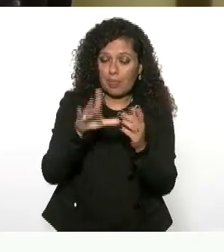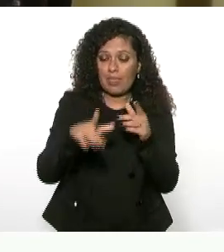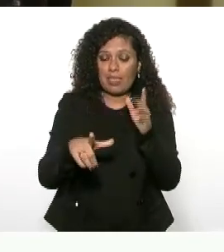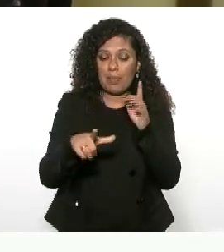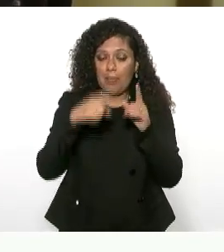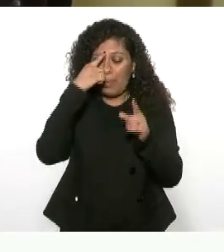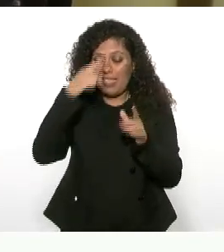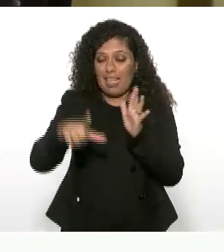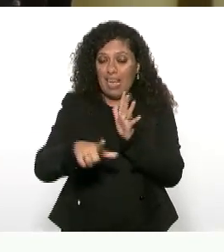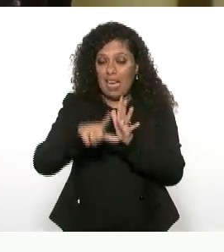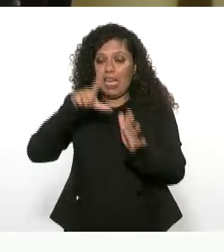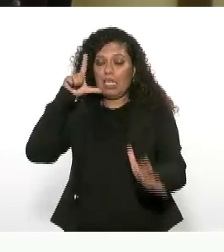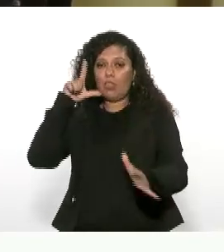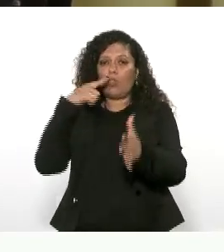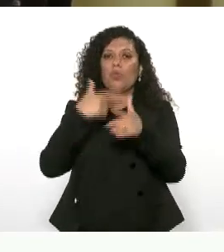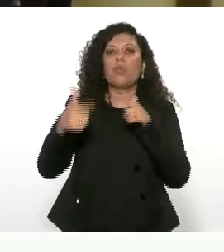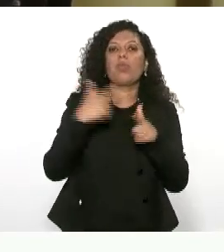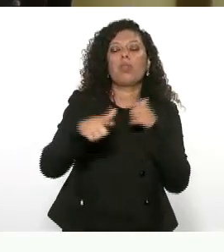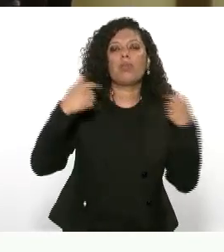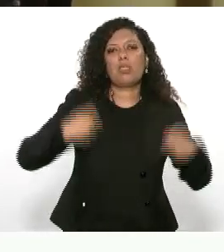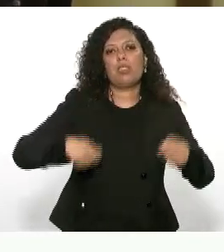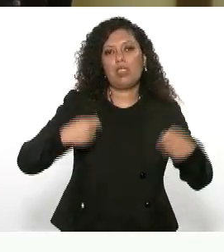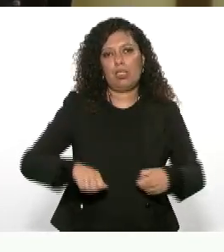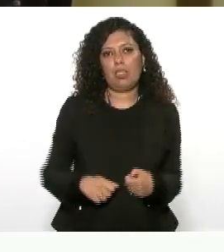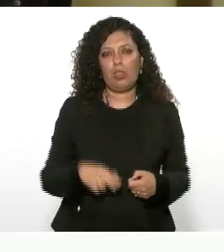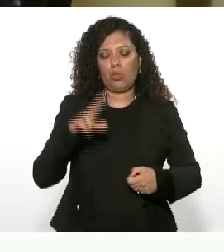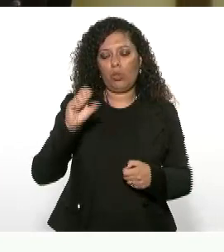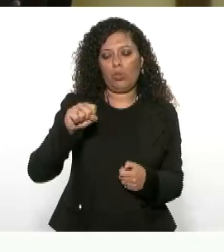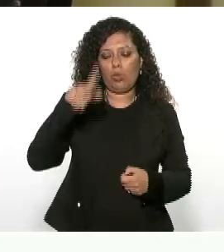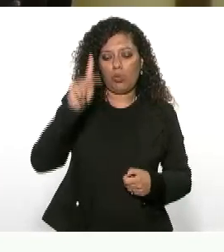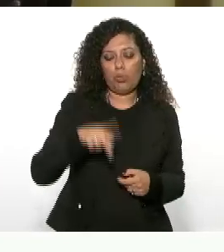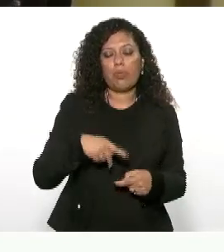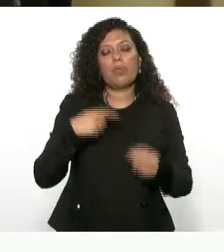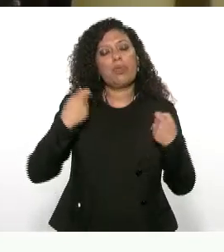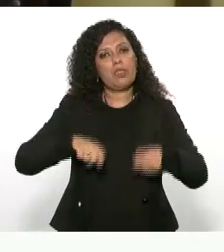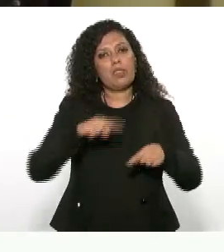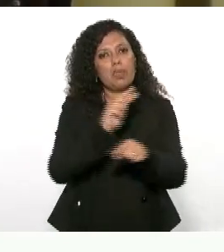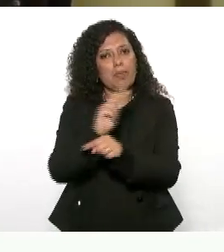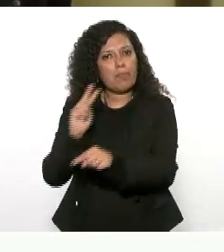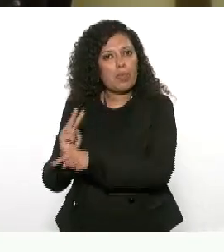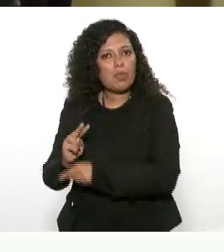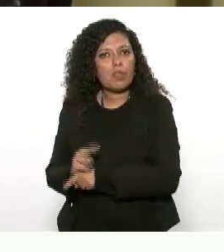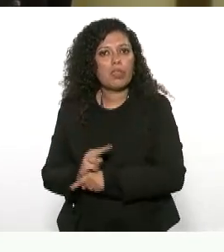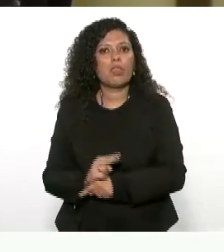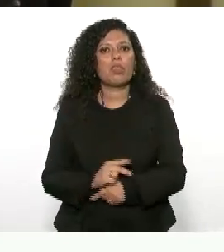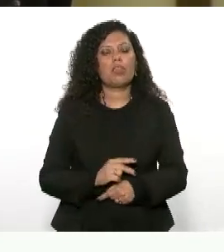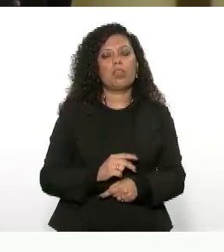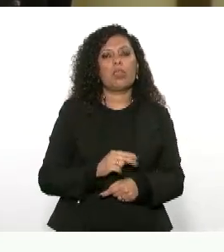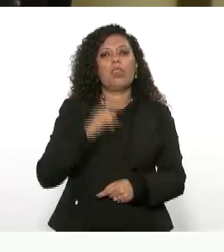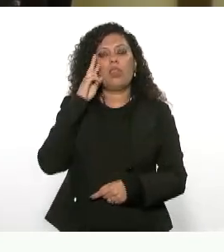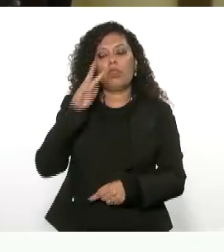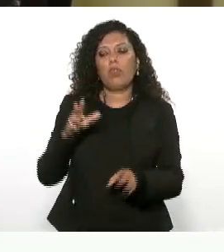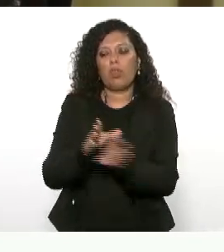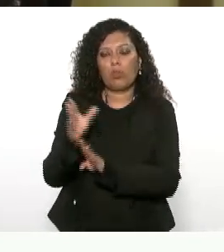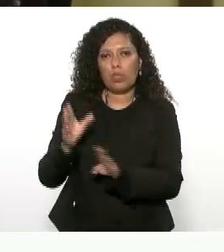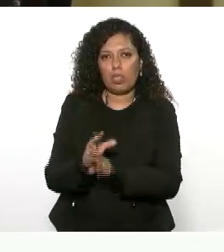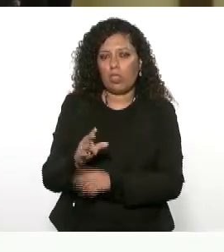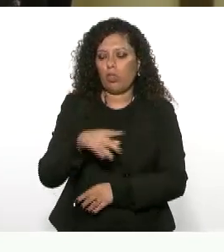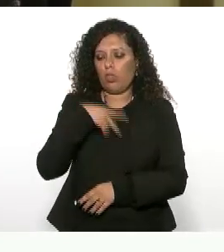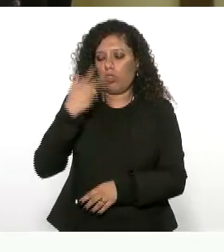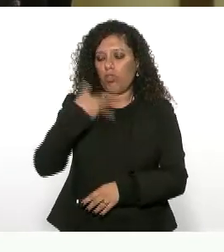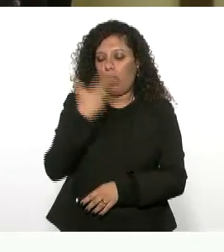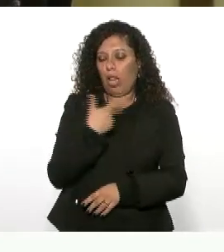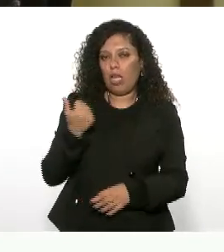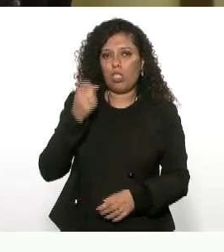E o FISED, ele surge também com o eixo de prevenção, e nós trabalhamos prevenção no Conselho. Não adianta